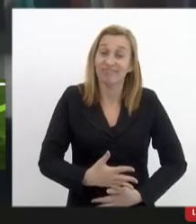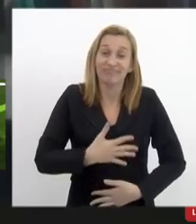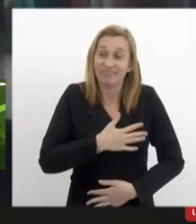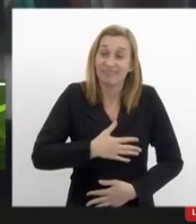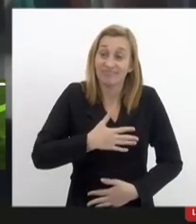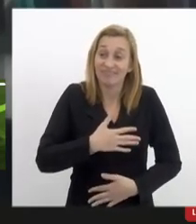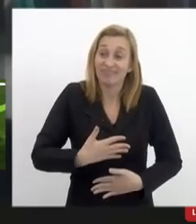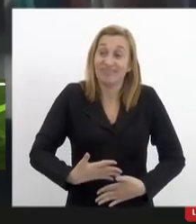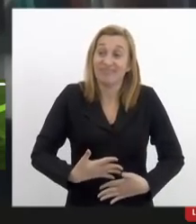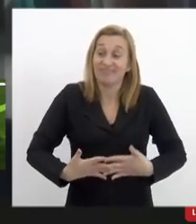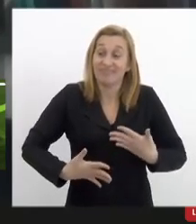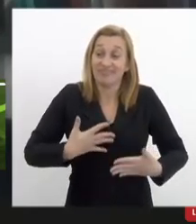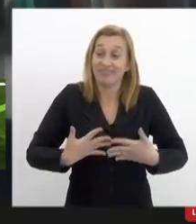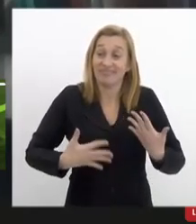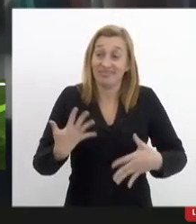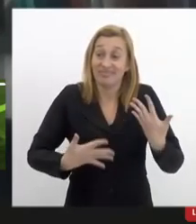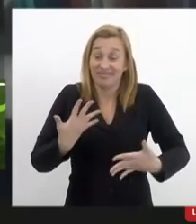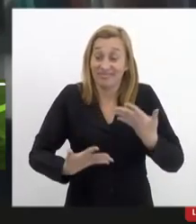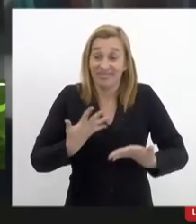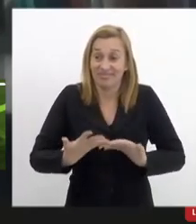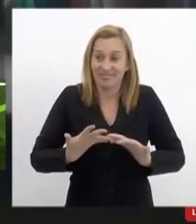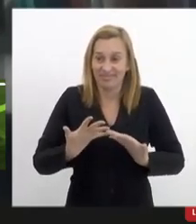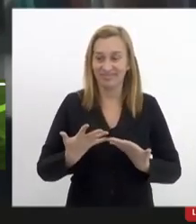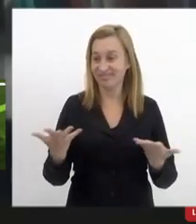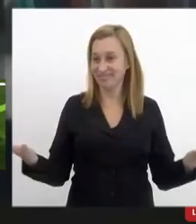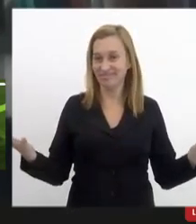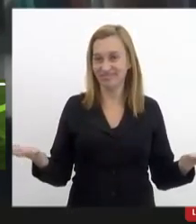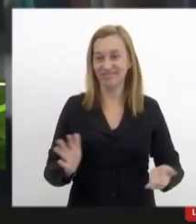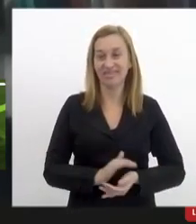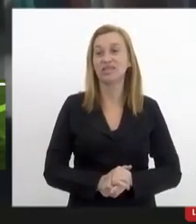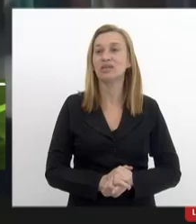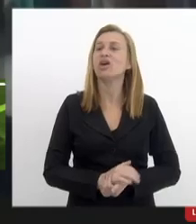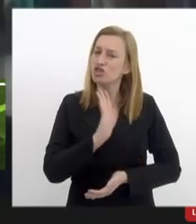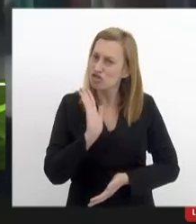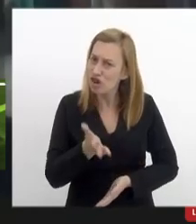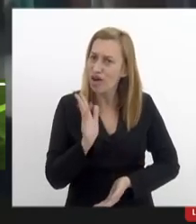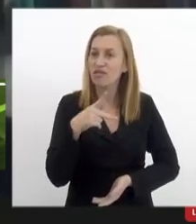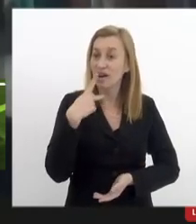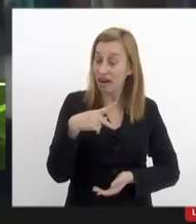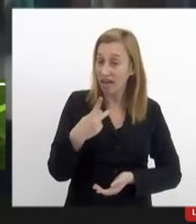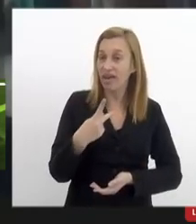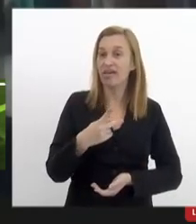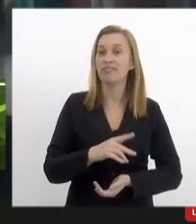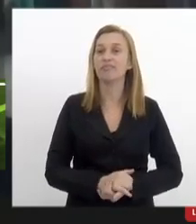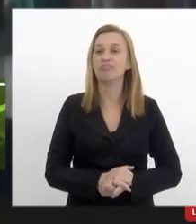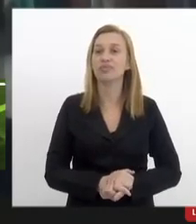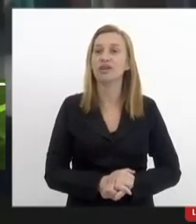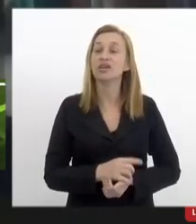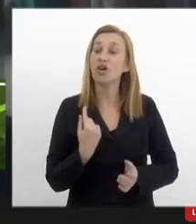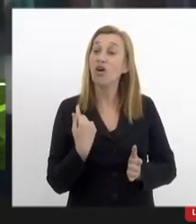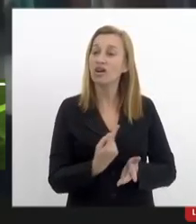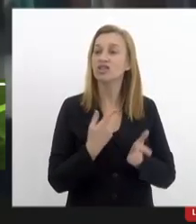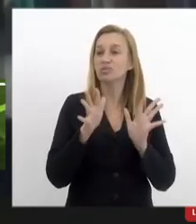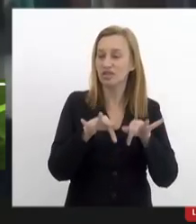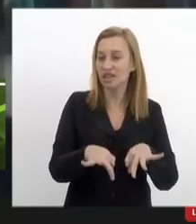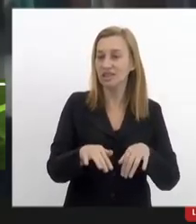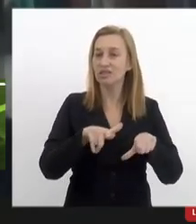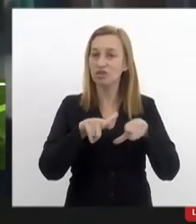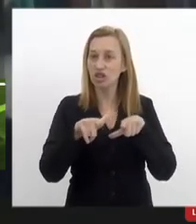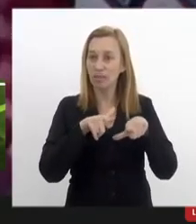como alegria imensa. Olha aqui, eu já falei agora mesmo que nós estamos encerrando os